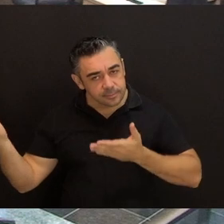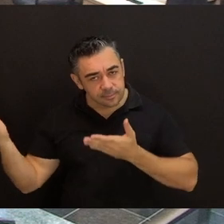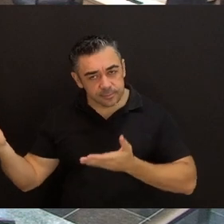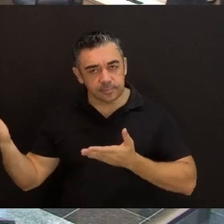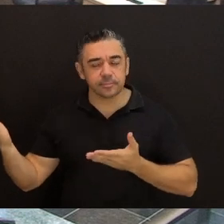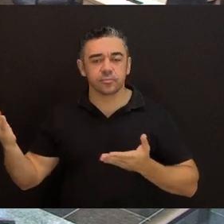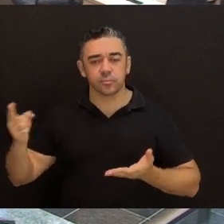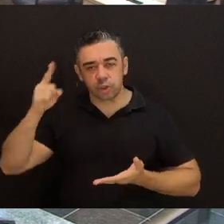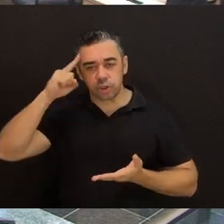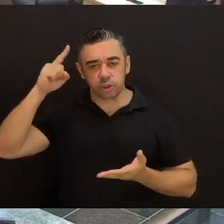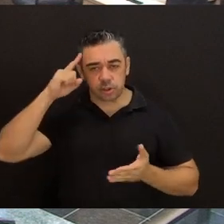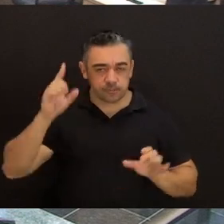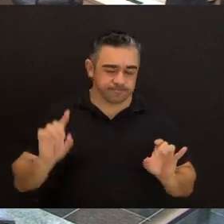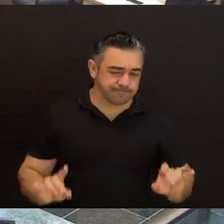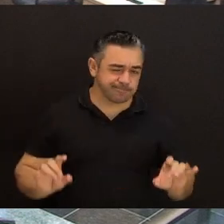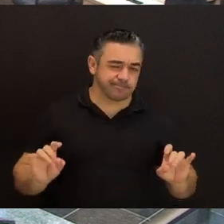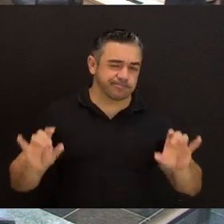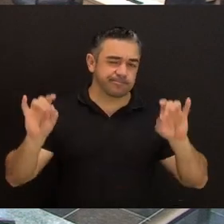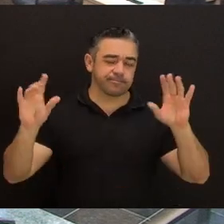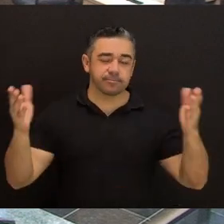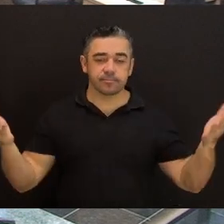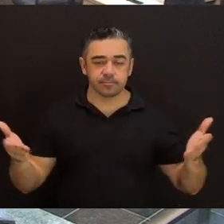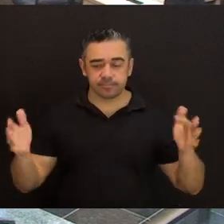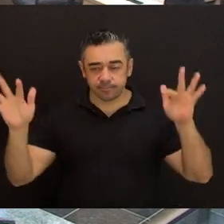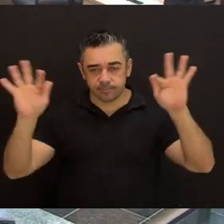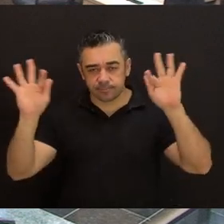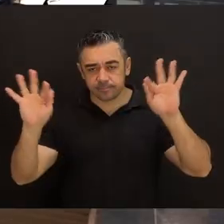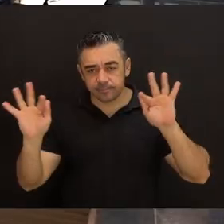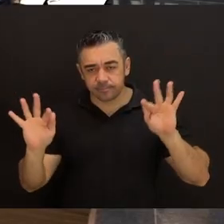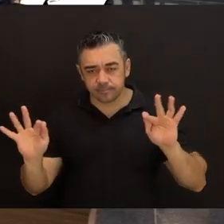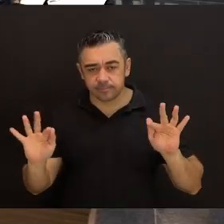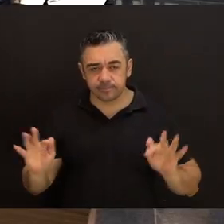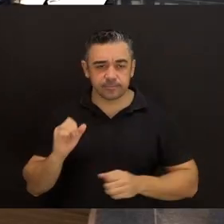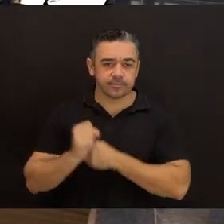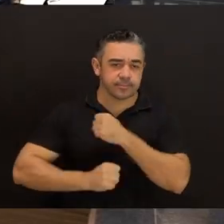você nessa data querida muitas